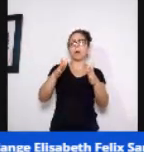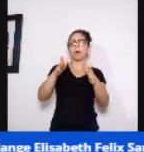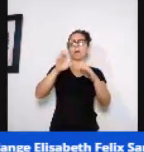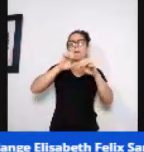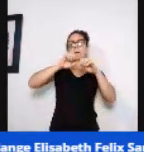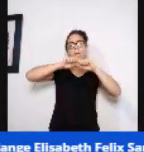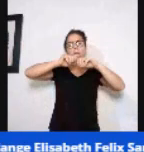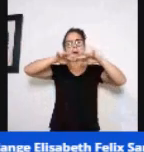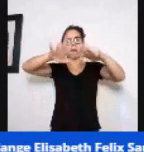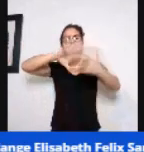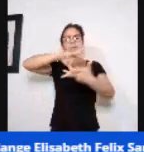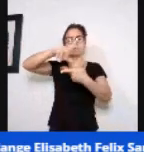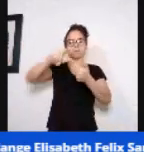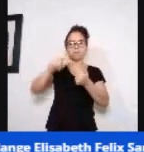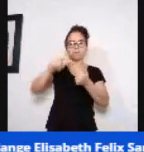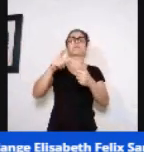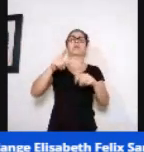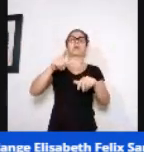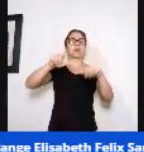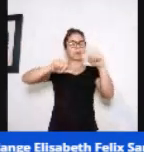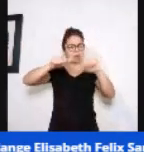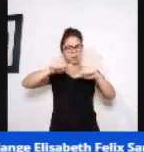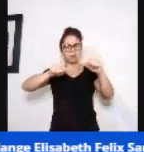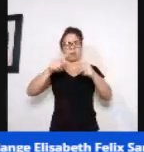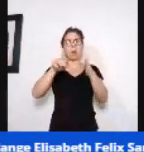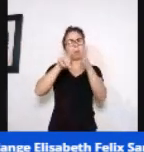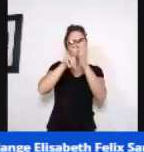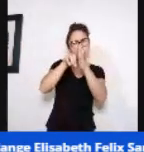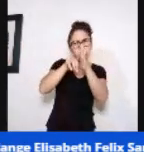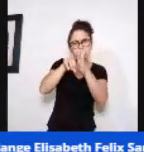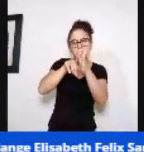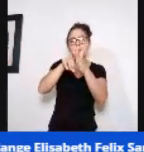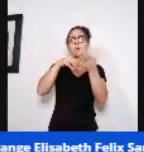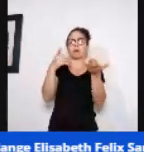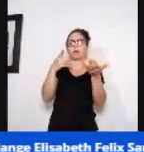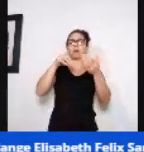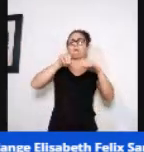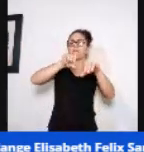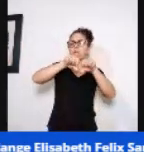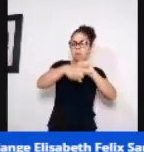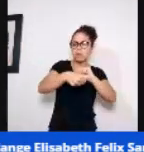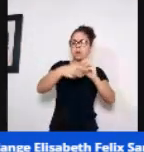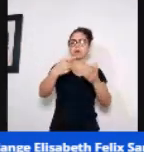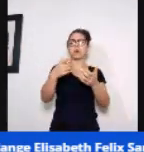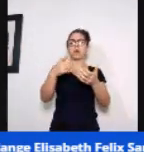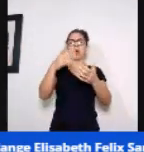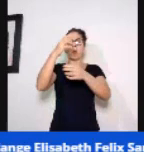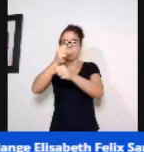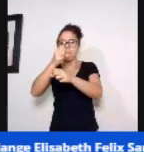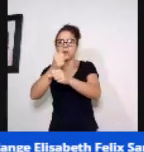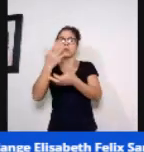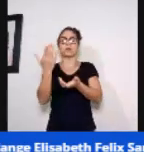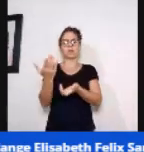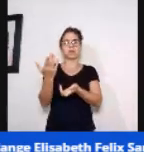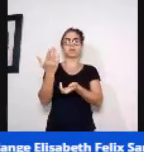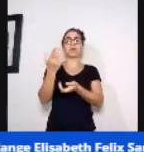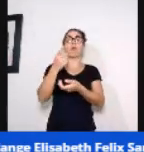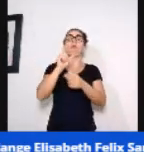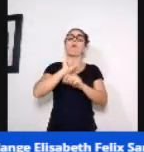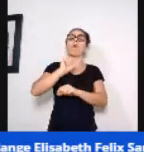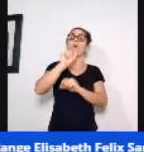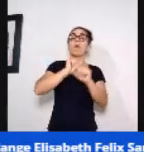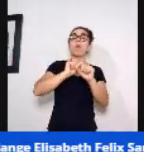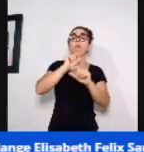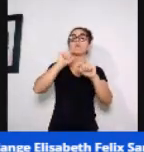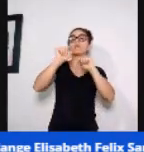sendo o diagnosticar, a formativa, a somativa. O que eu posso trabalhar com esses meus alunos,